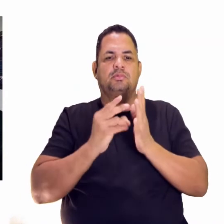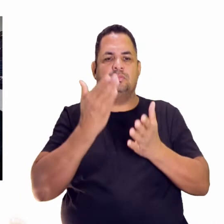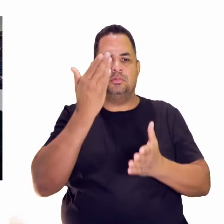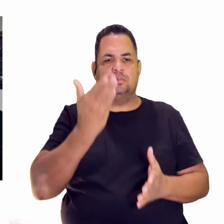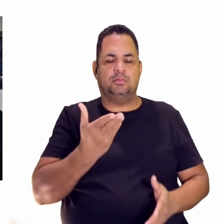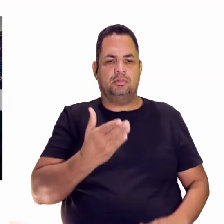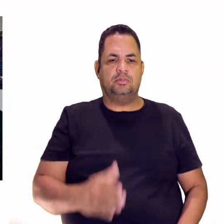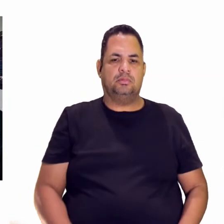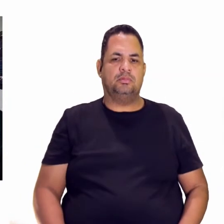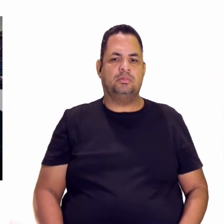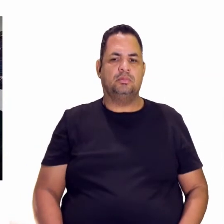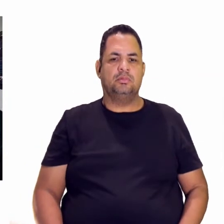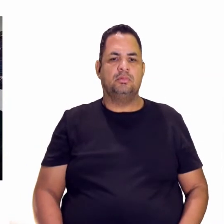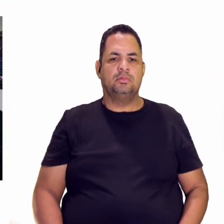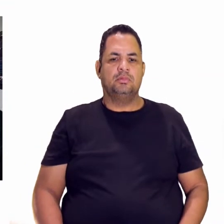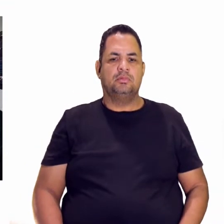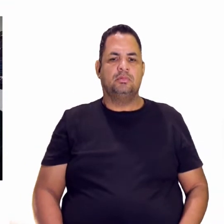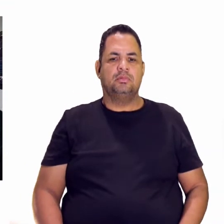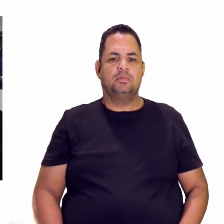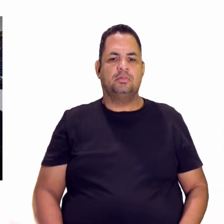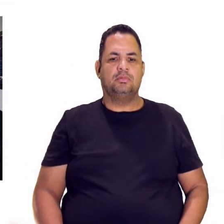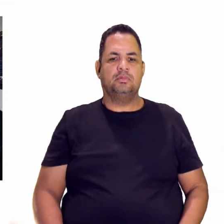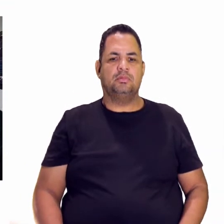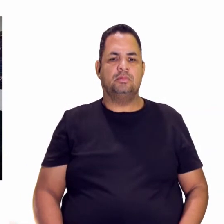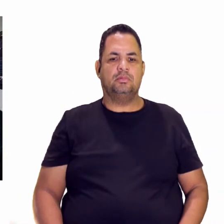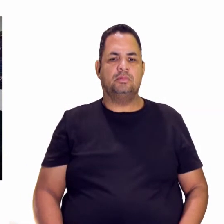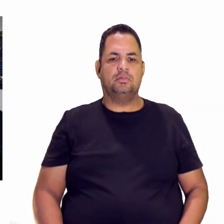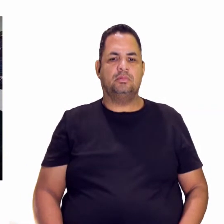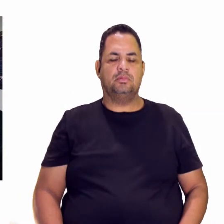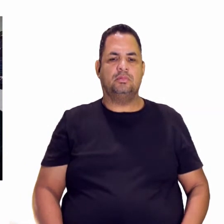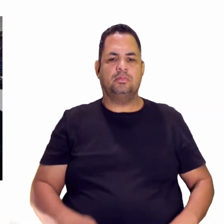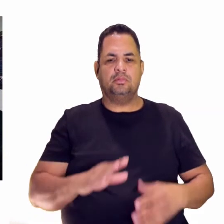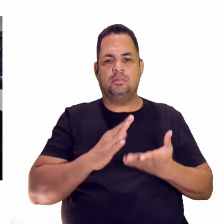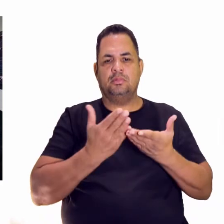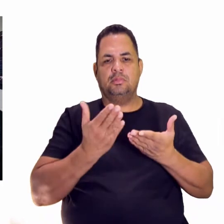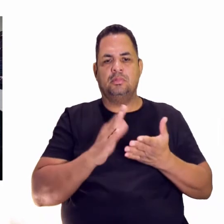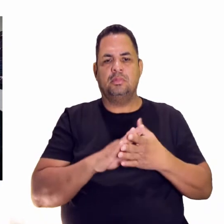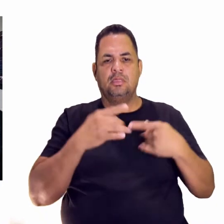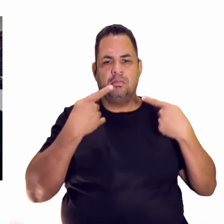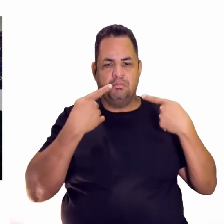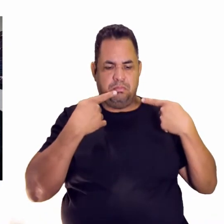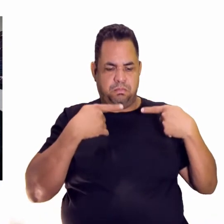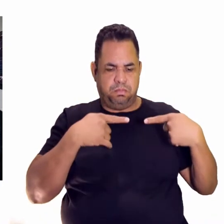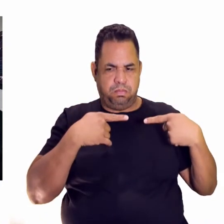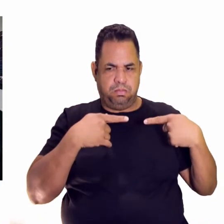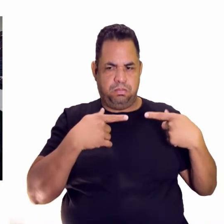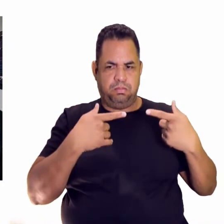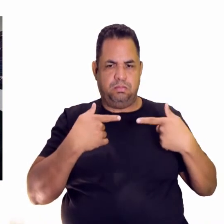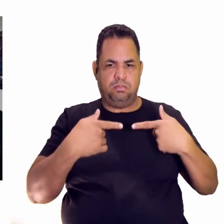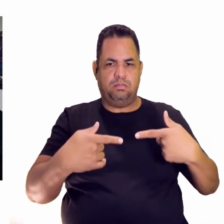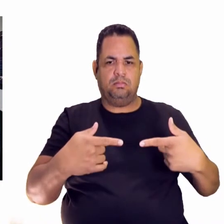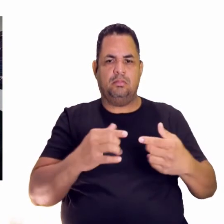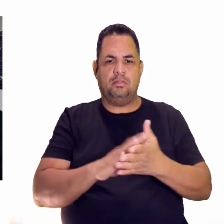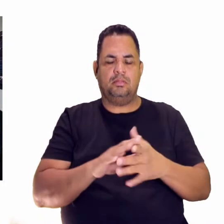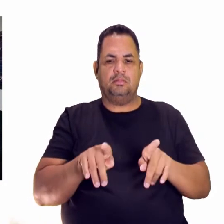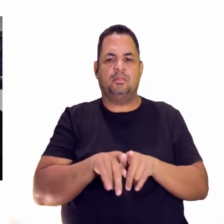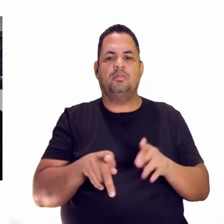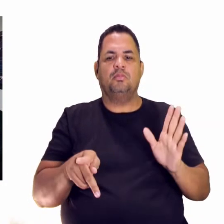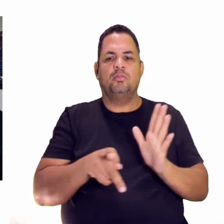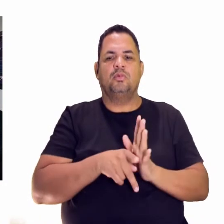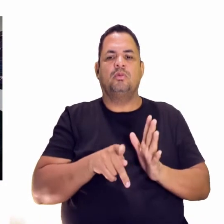aqui a arte de todos os saberes, né? A guerra, e aqui o próprio